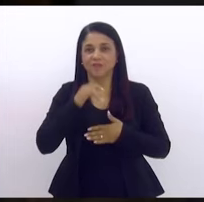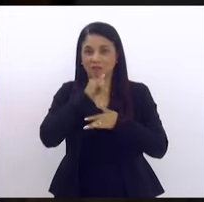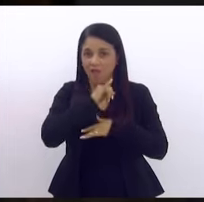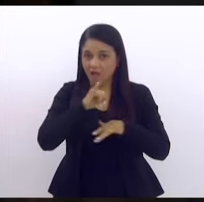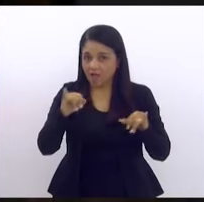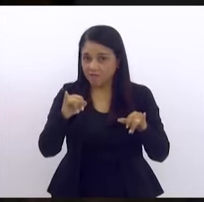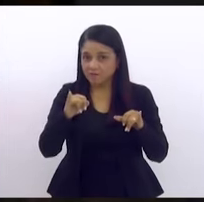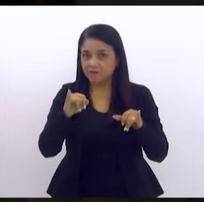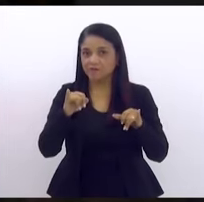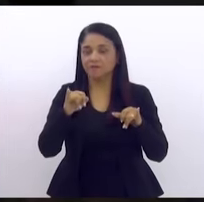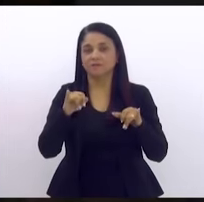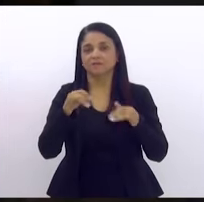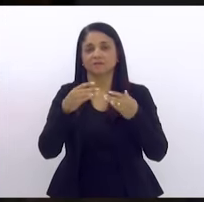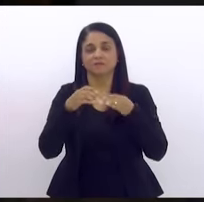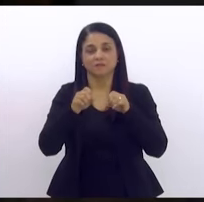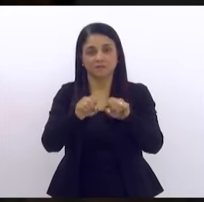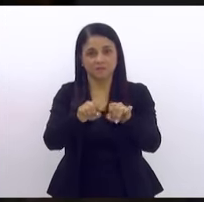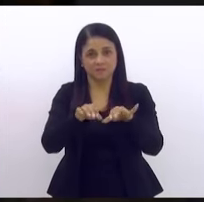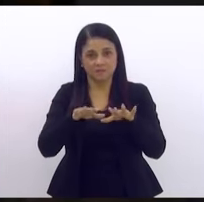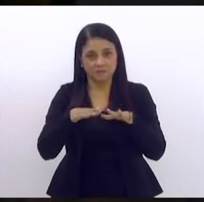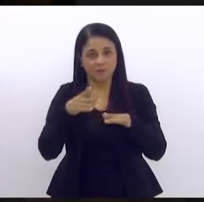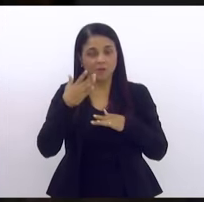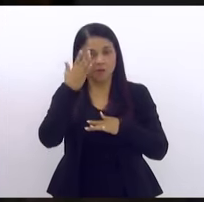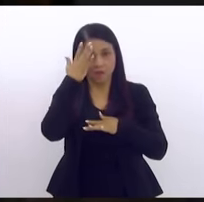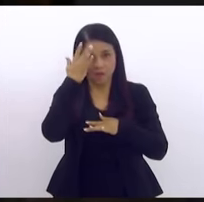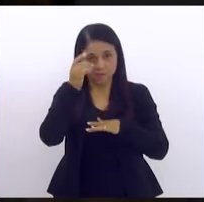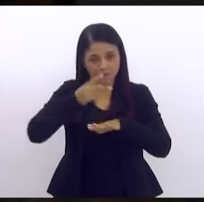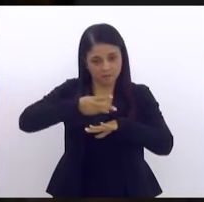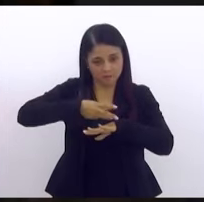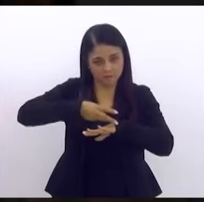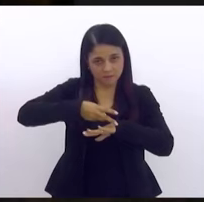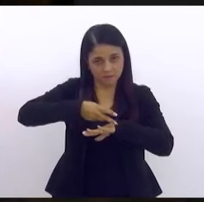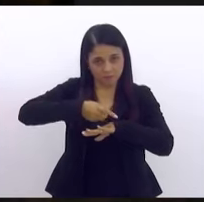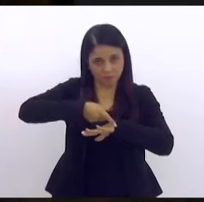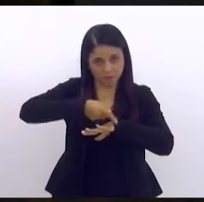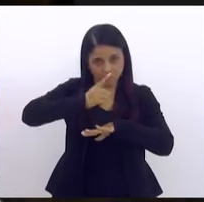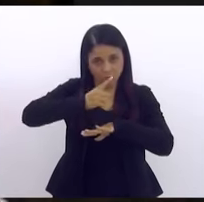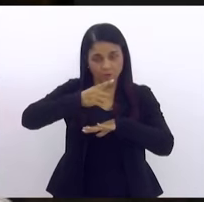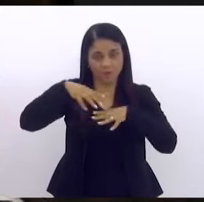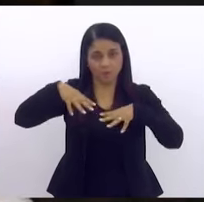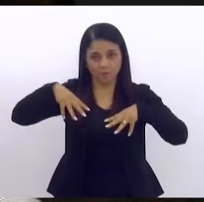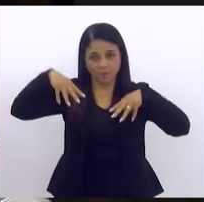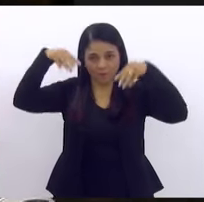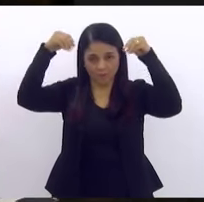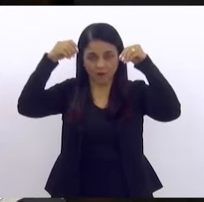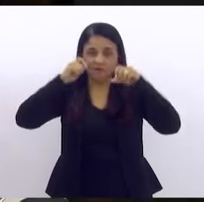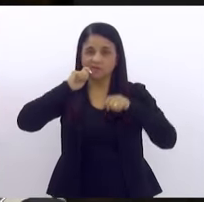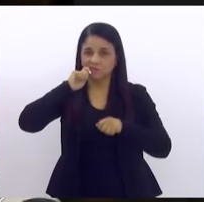reavisá-los sobre a nossa sessão amanhã, com início para as 13 horas no Palácio Tiradentes,